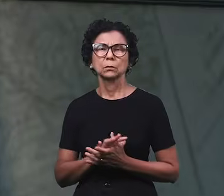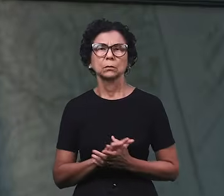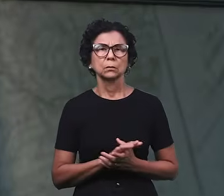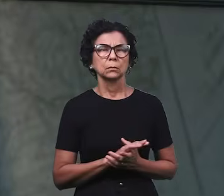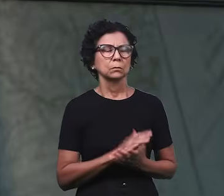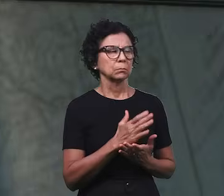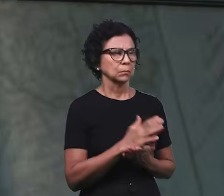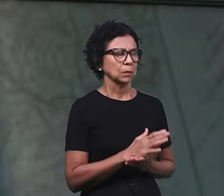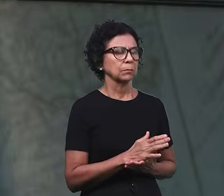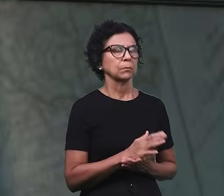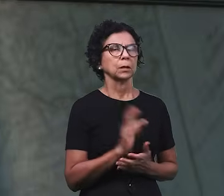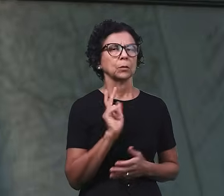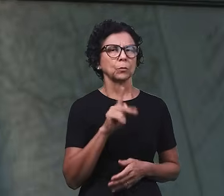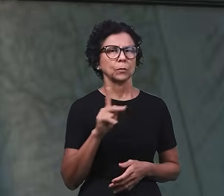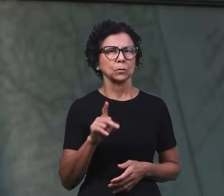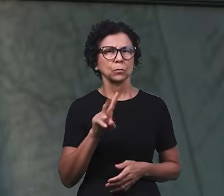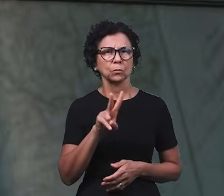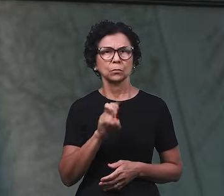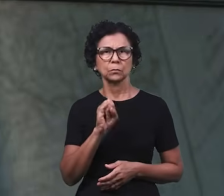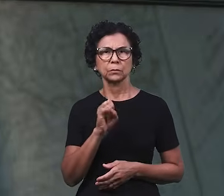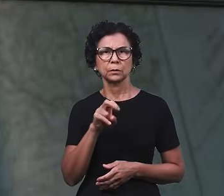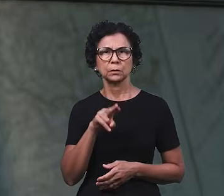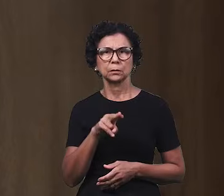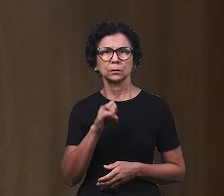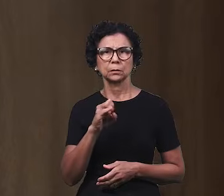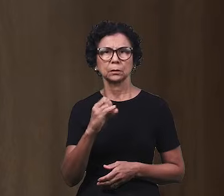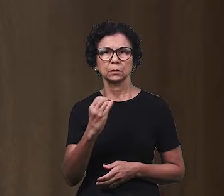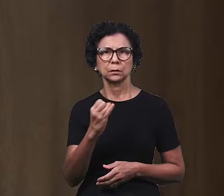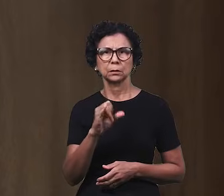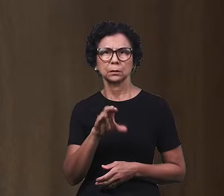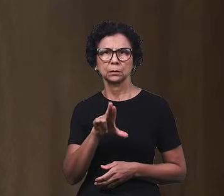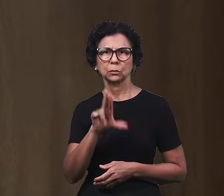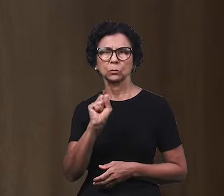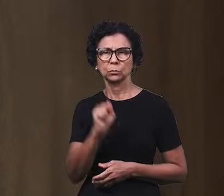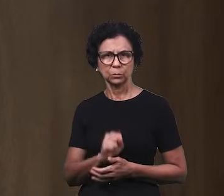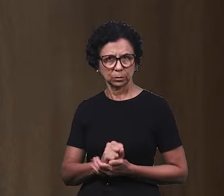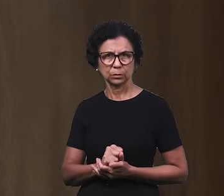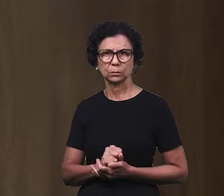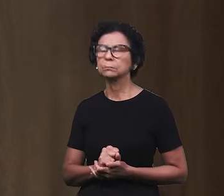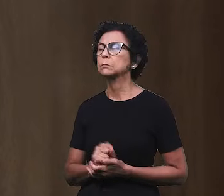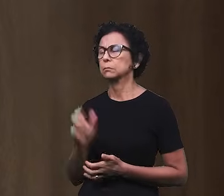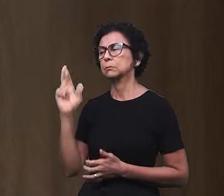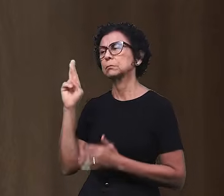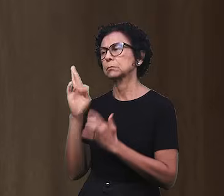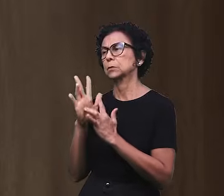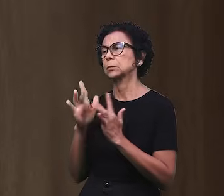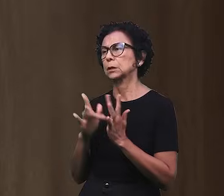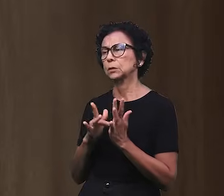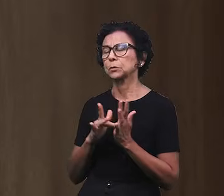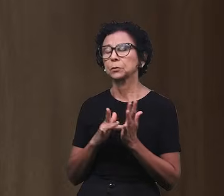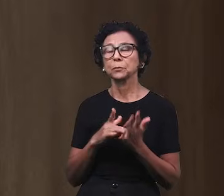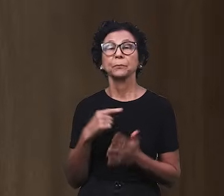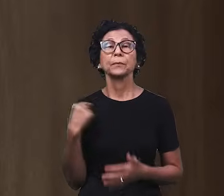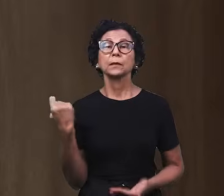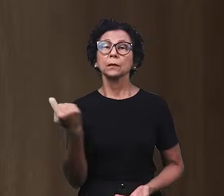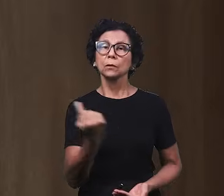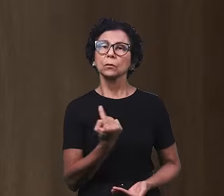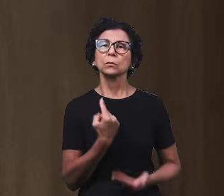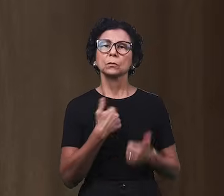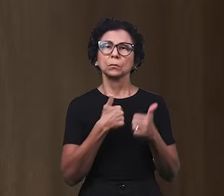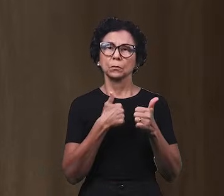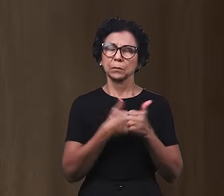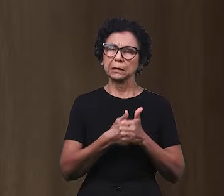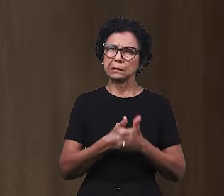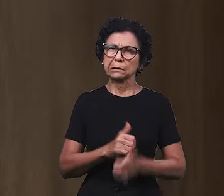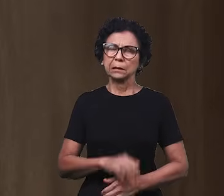Amém. Paz do Senhor, os pastores. Paz do Senhor a todos que nos assistem. A paz do Senhor a todos que estão nos